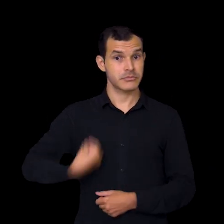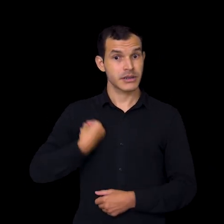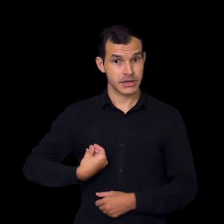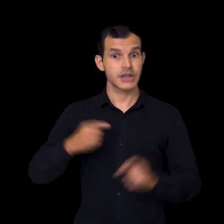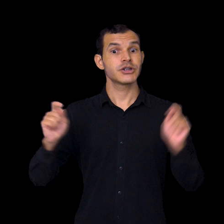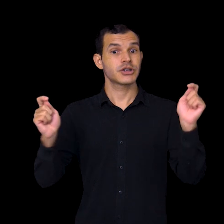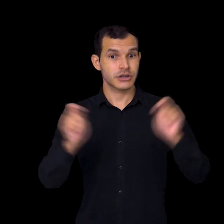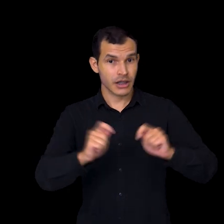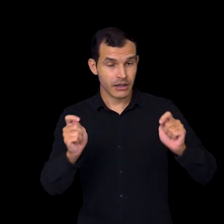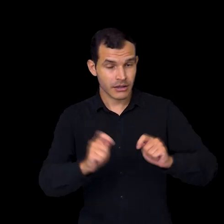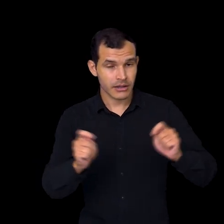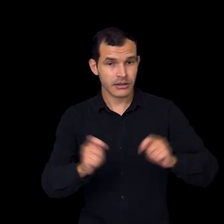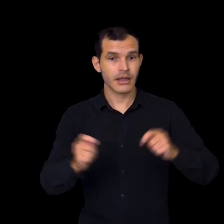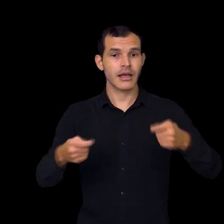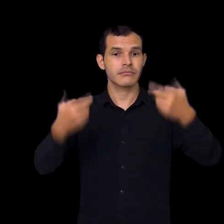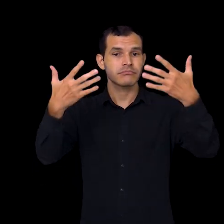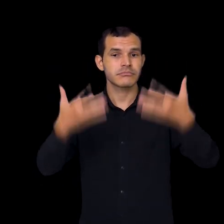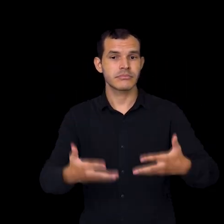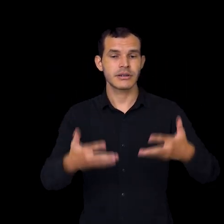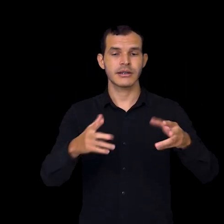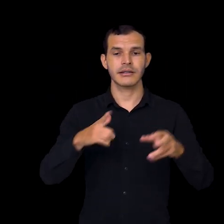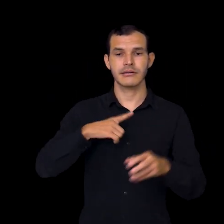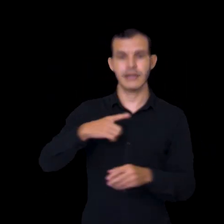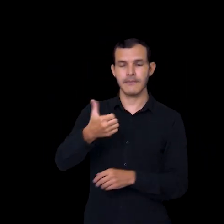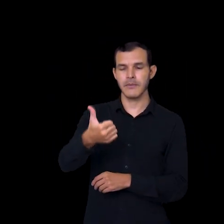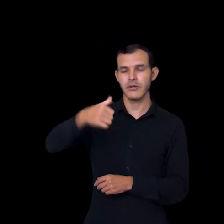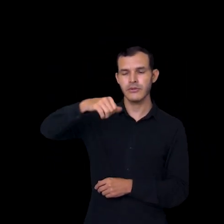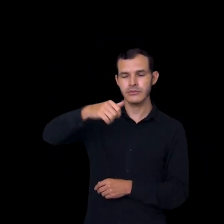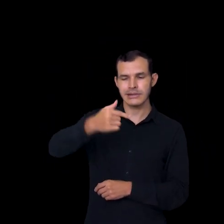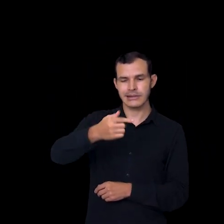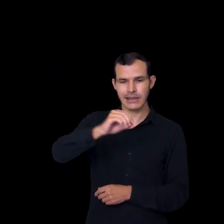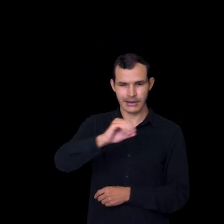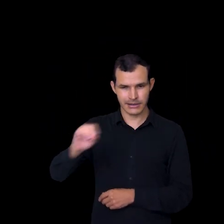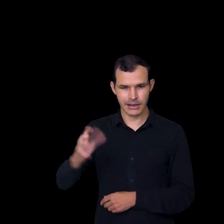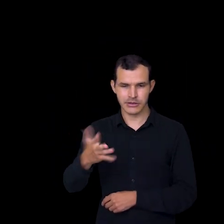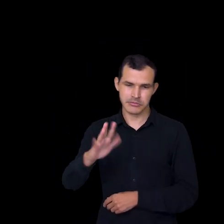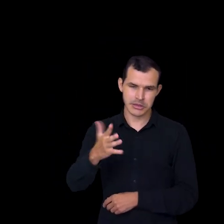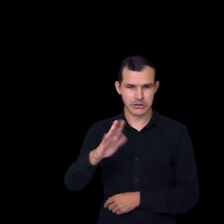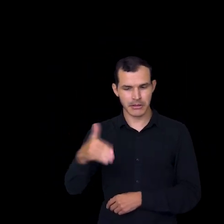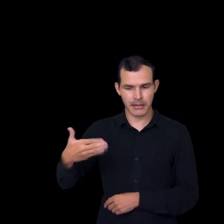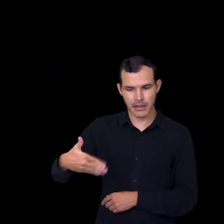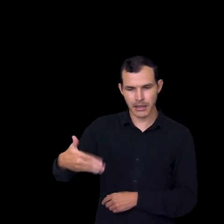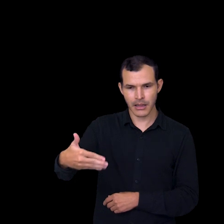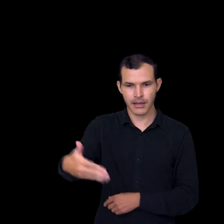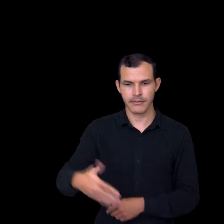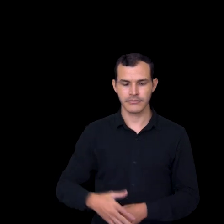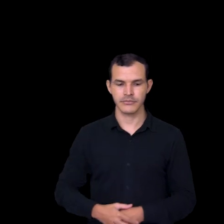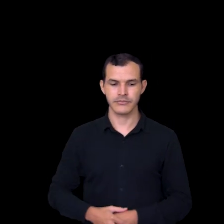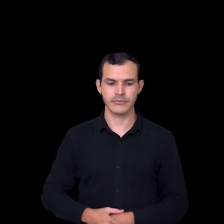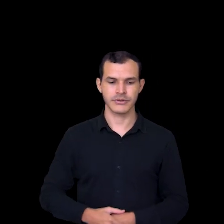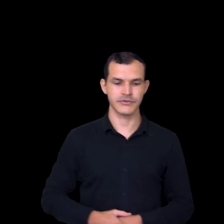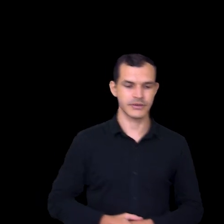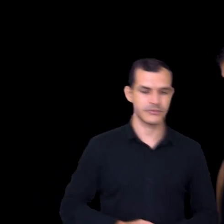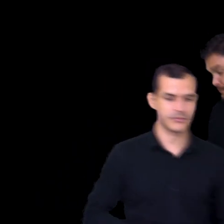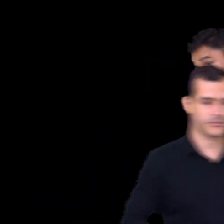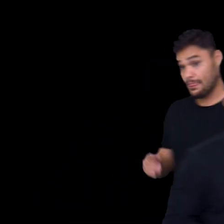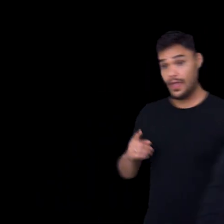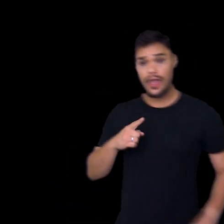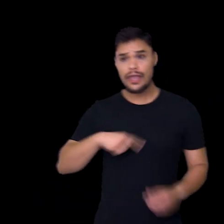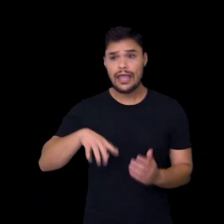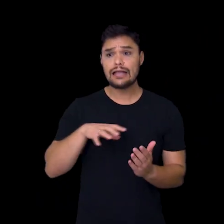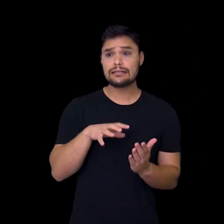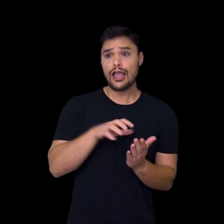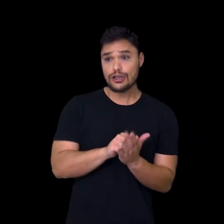que pode ser percebida desde por volta de 1700 e que permanece a partir daí. E